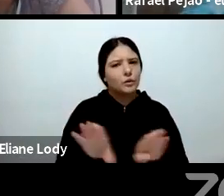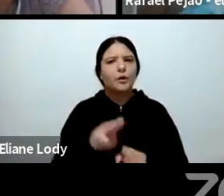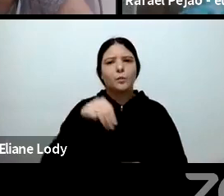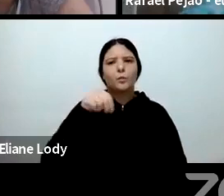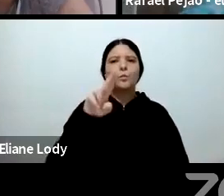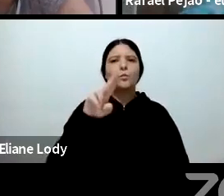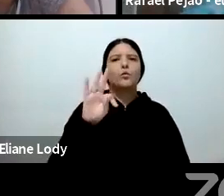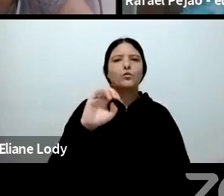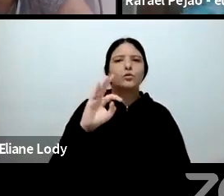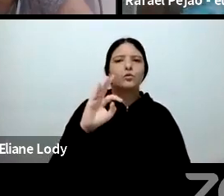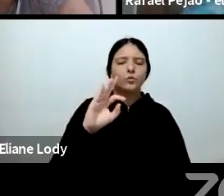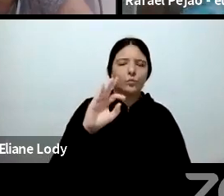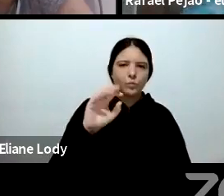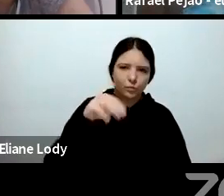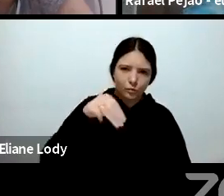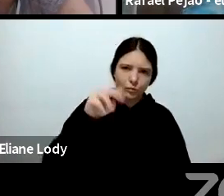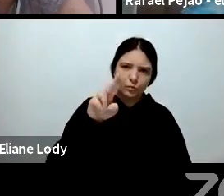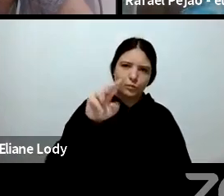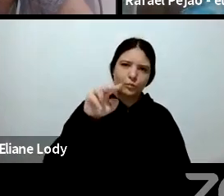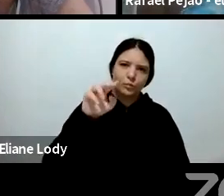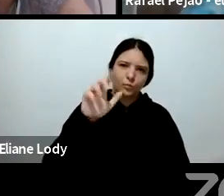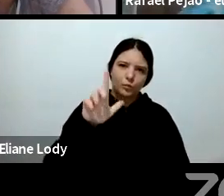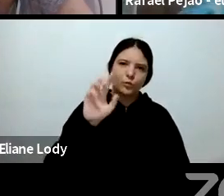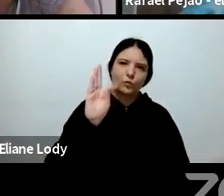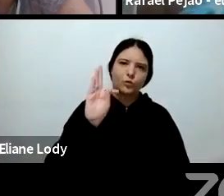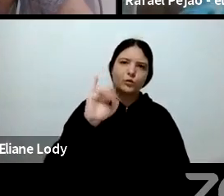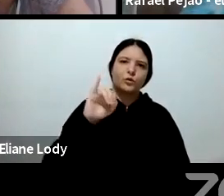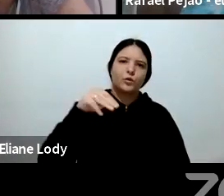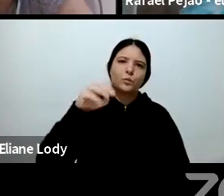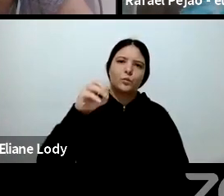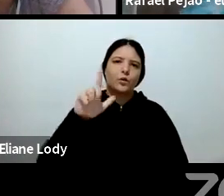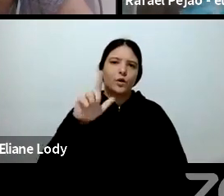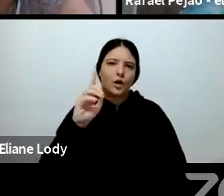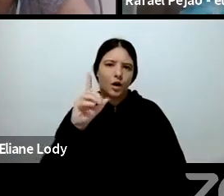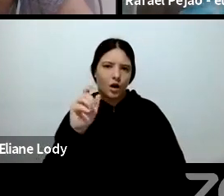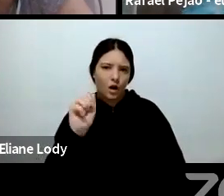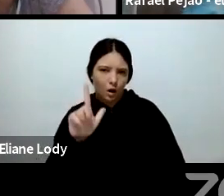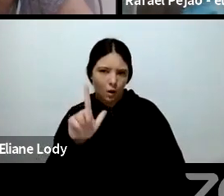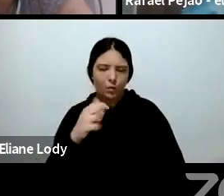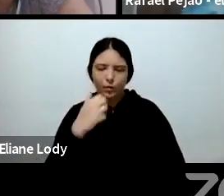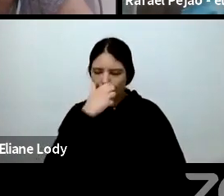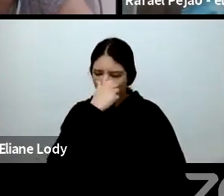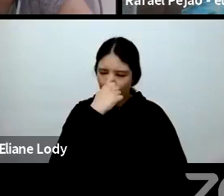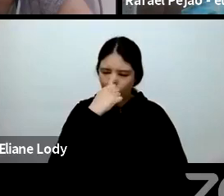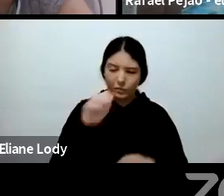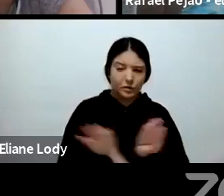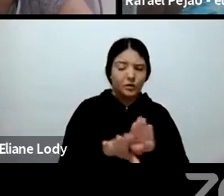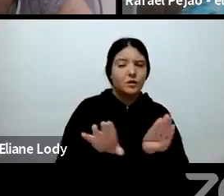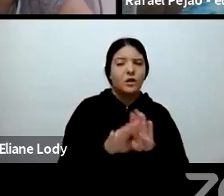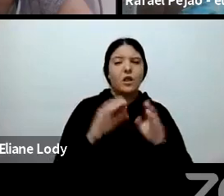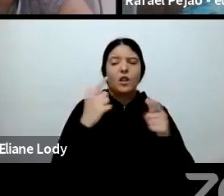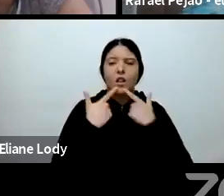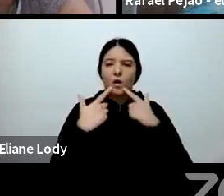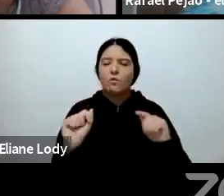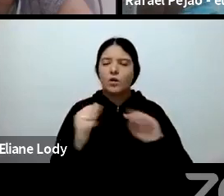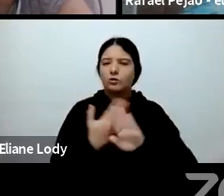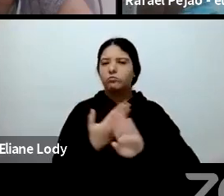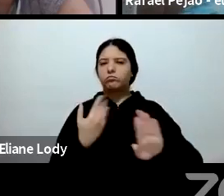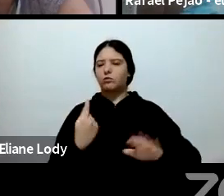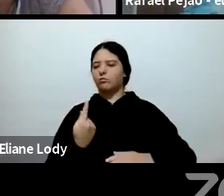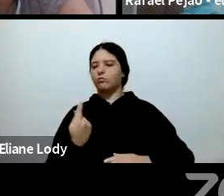compreende, né, esse funcionamento da linguagem que não pode mais ser isolada, né? Então a gente também tem um processo